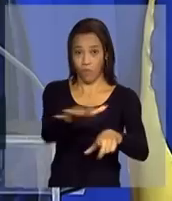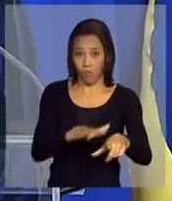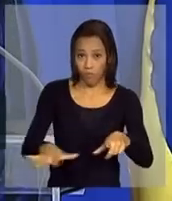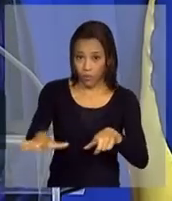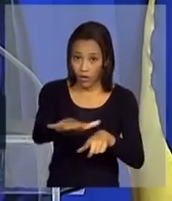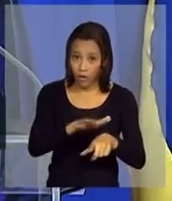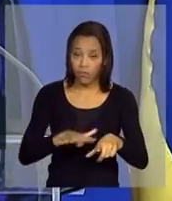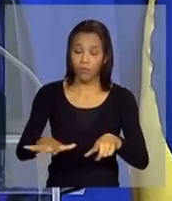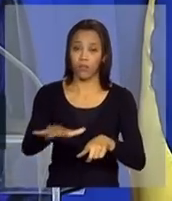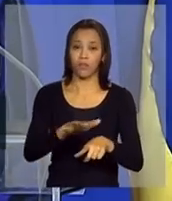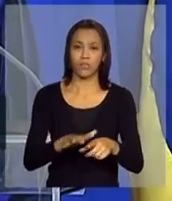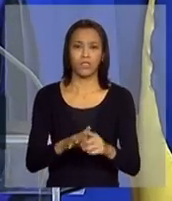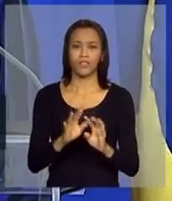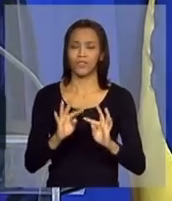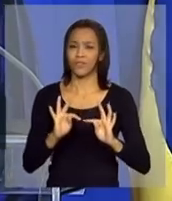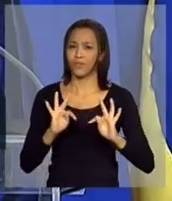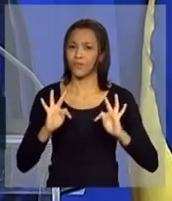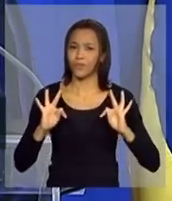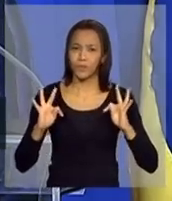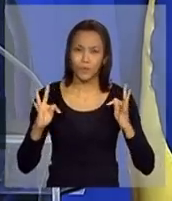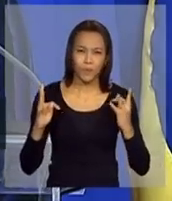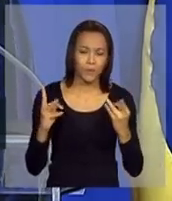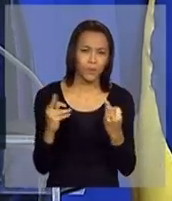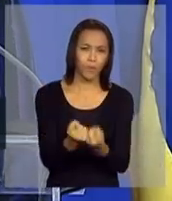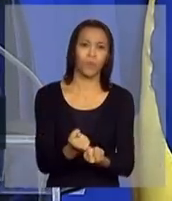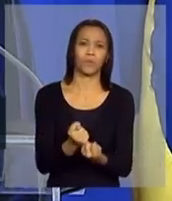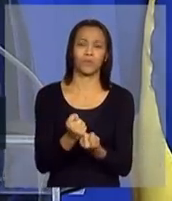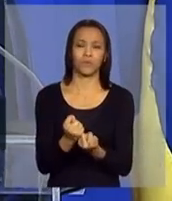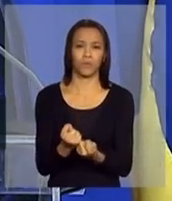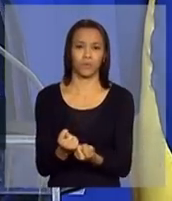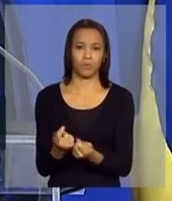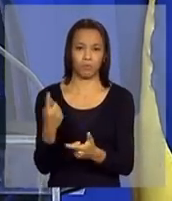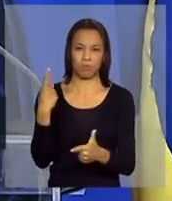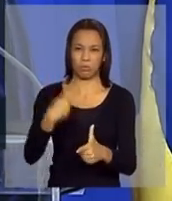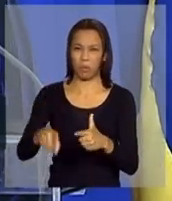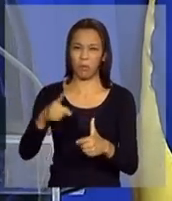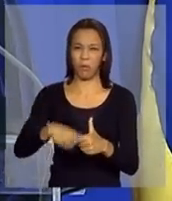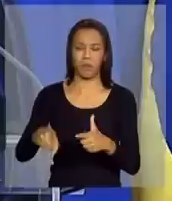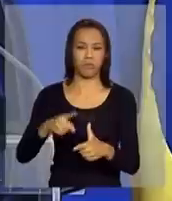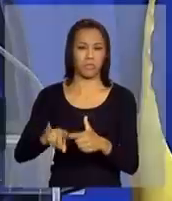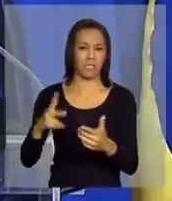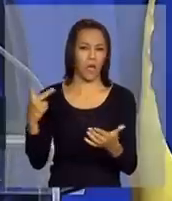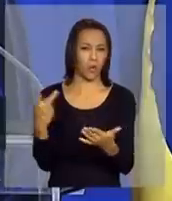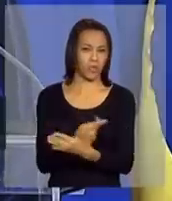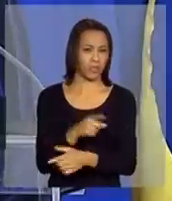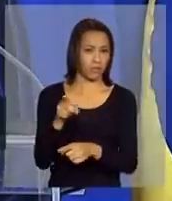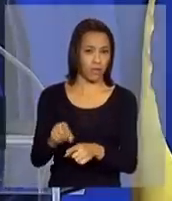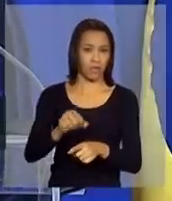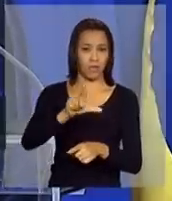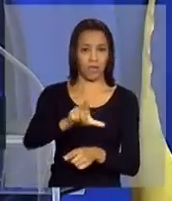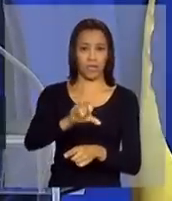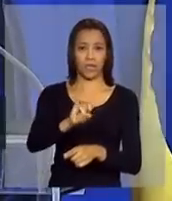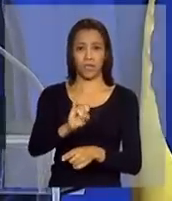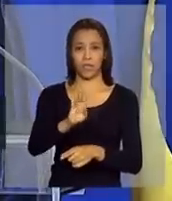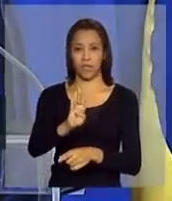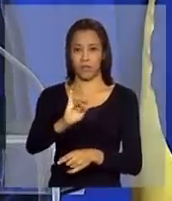como consequência de todo o conflito que ocorreu na Líbia e